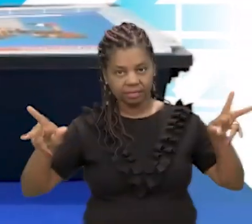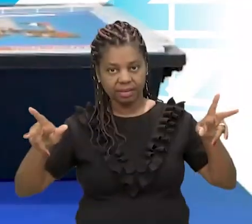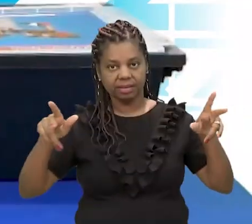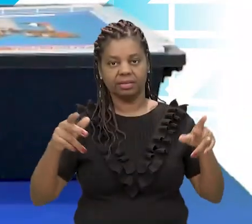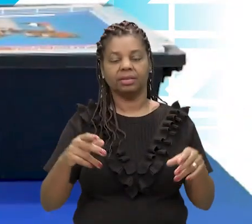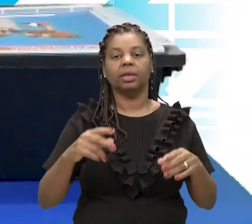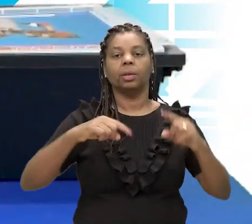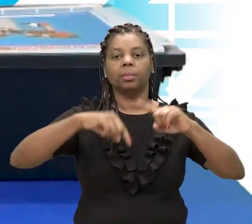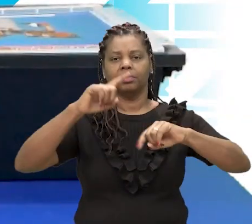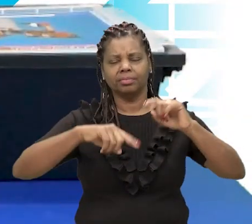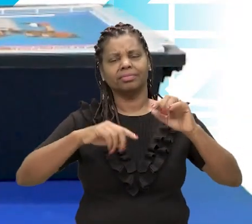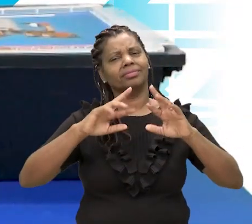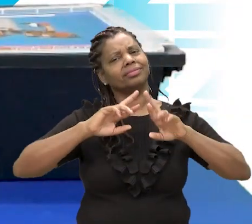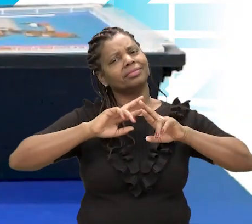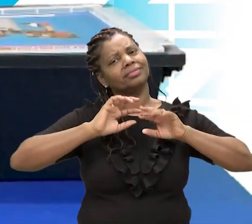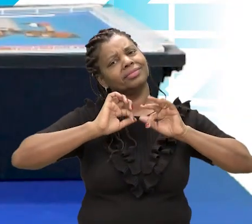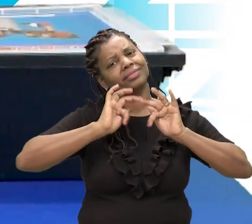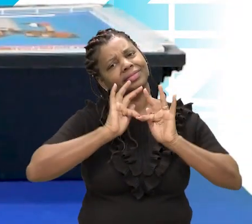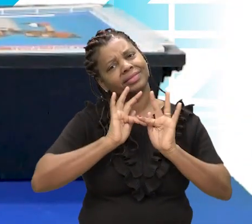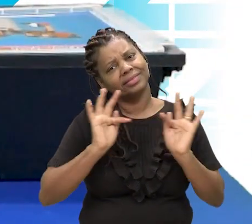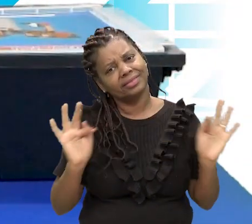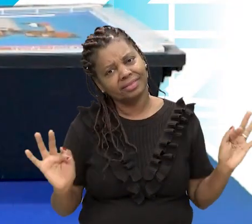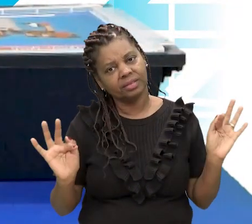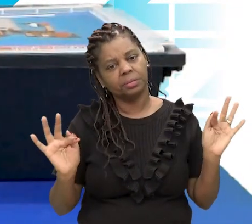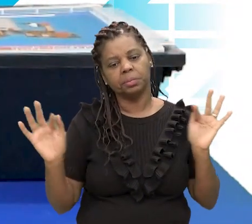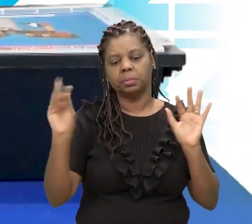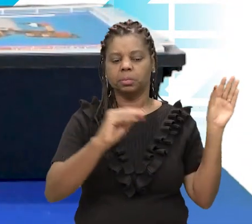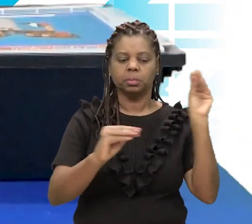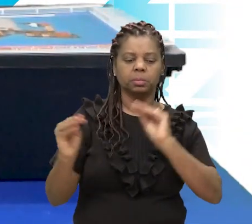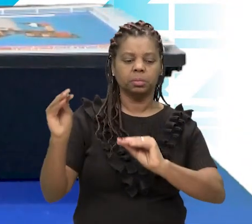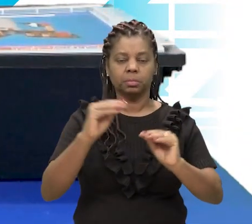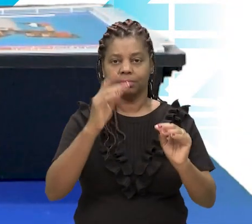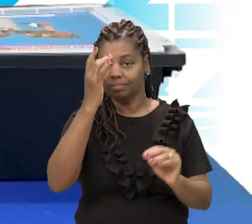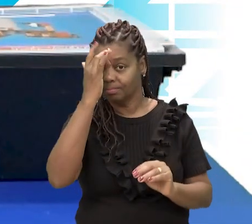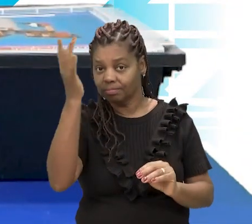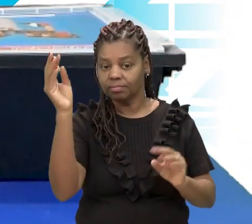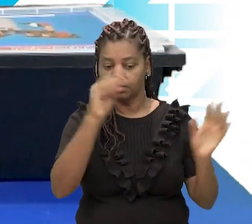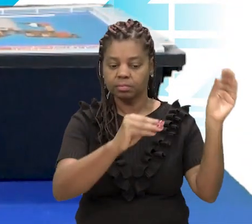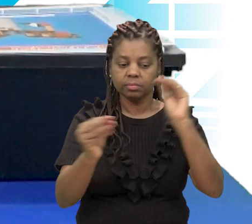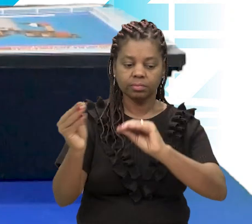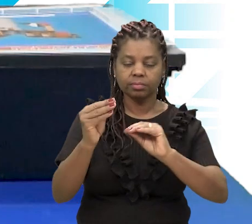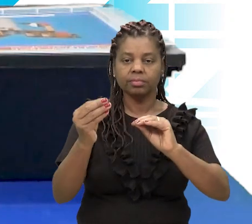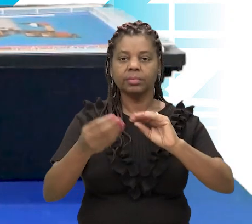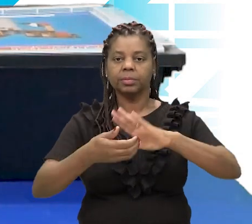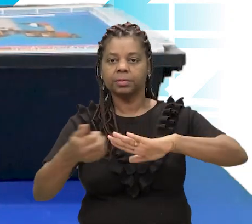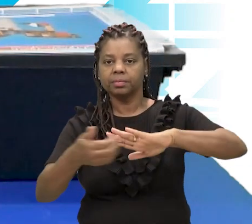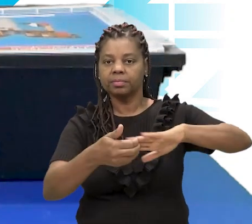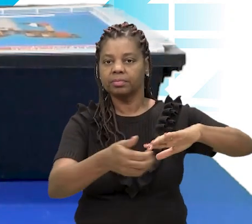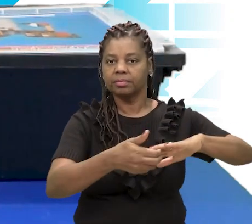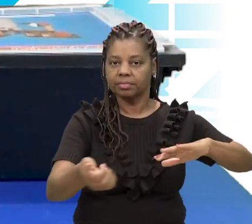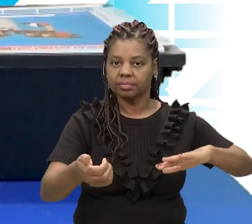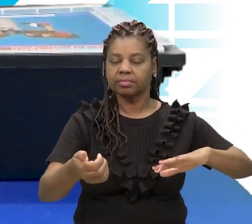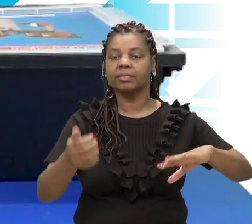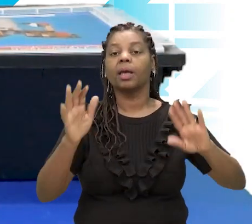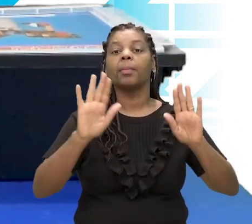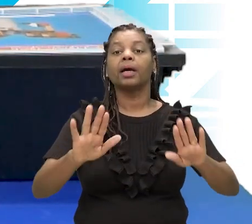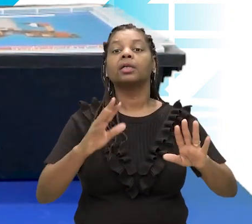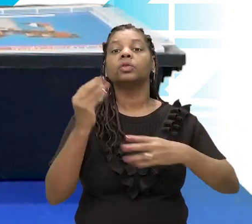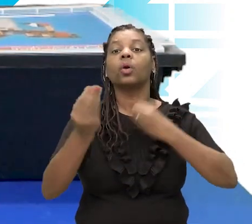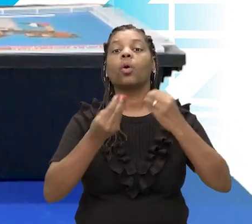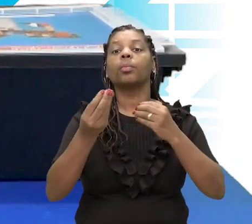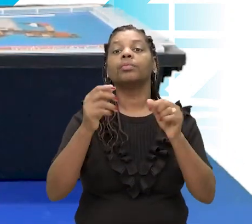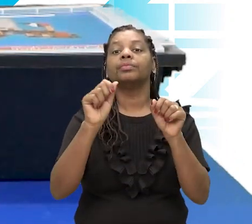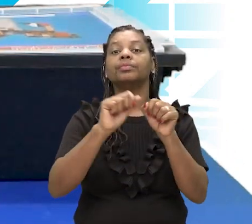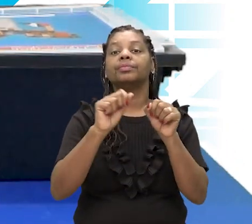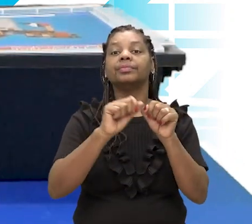diferenças. Bem, nosso material é muito simples de realizar a montagem. É importante a gente entender que é super fácil montar e desmontar, mas tem que ser feito